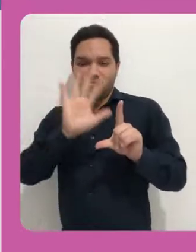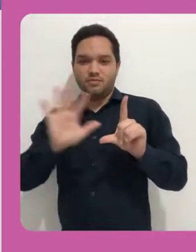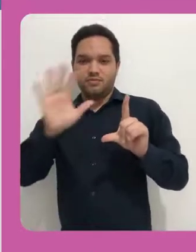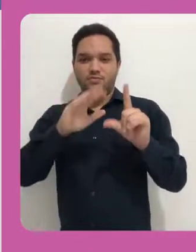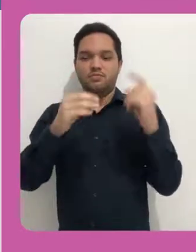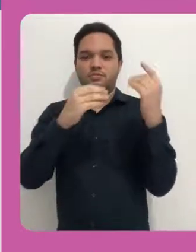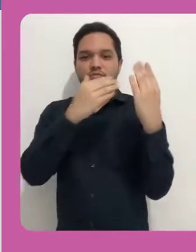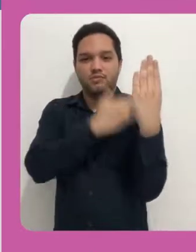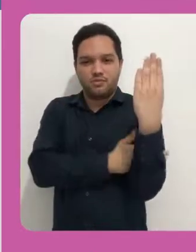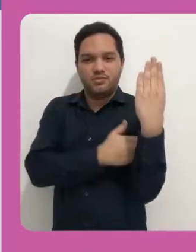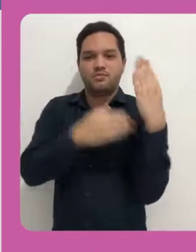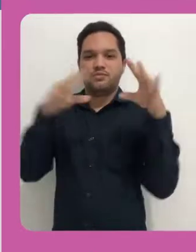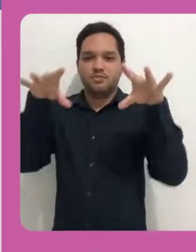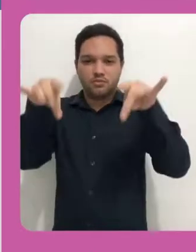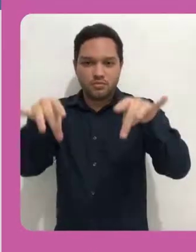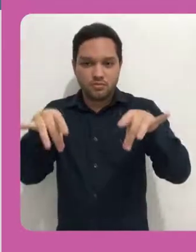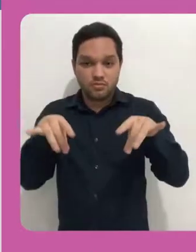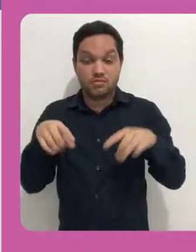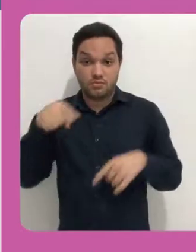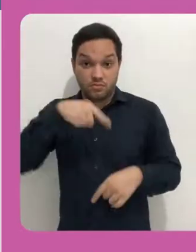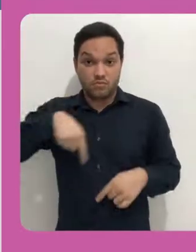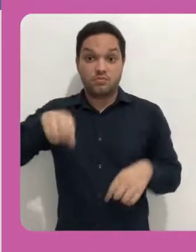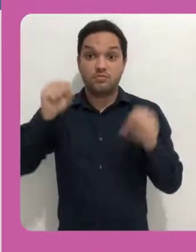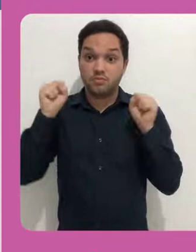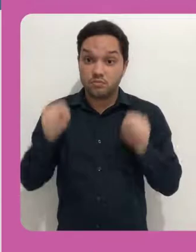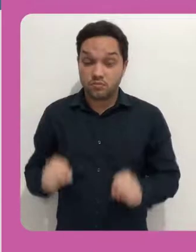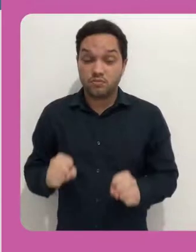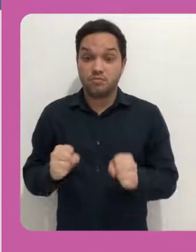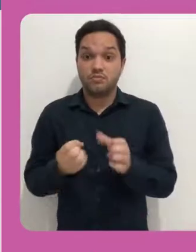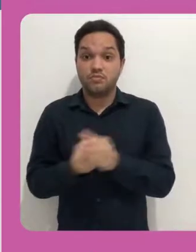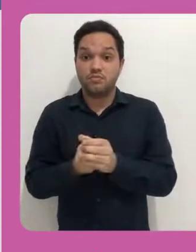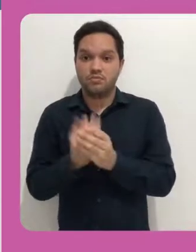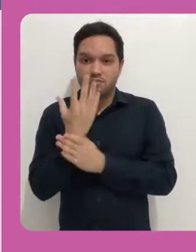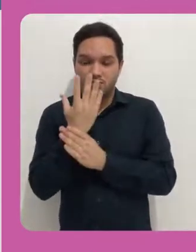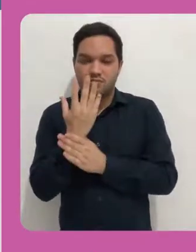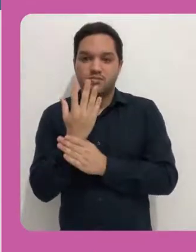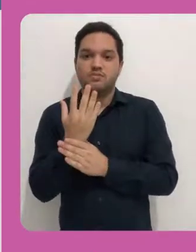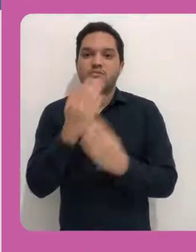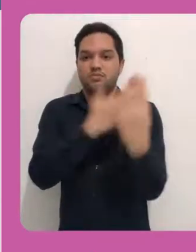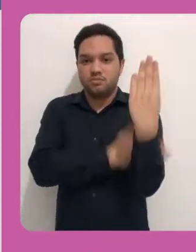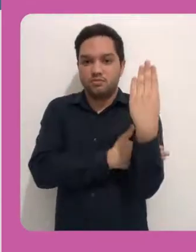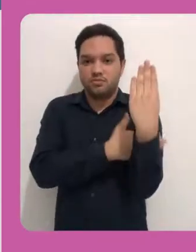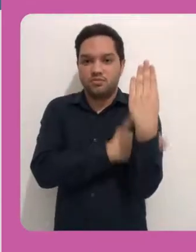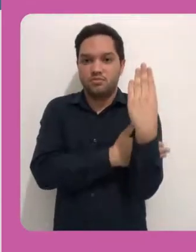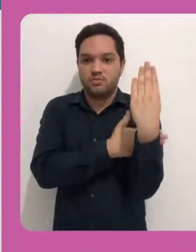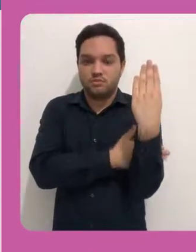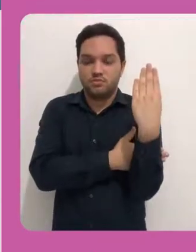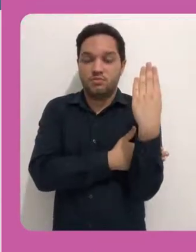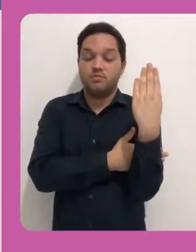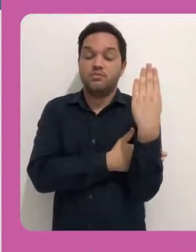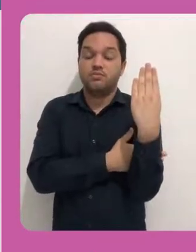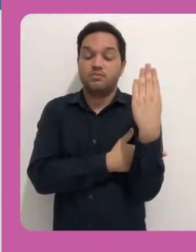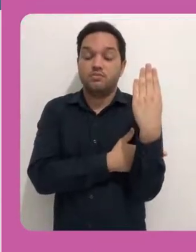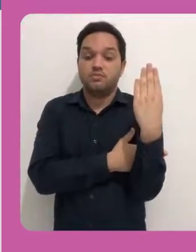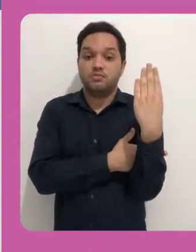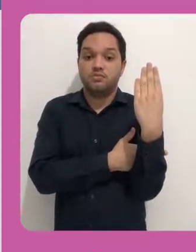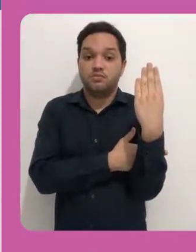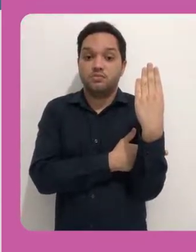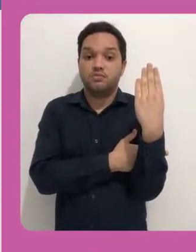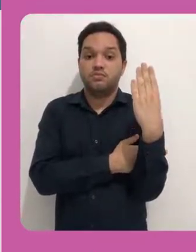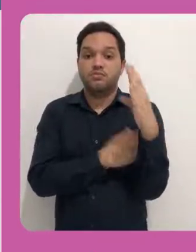diretório, né, uma pasta e incluir os nossos arquivos ali dentro.